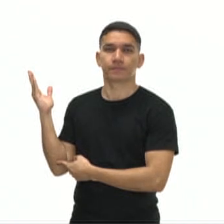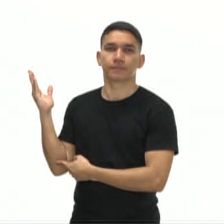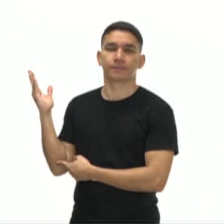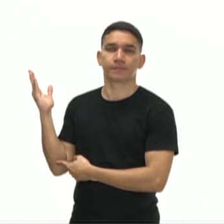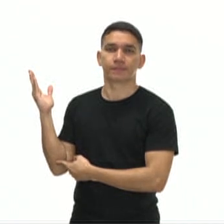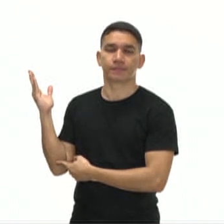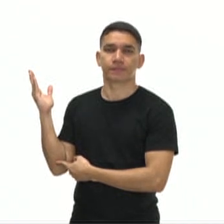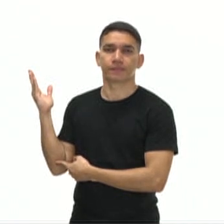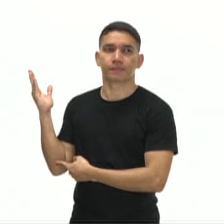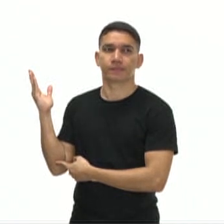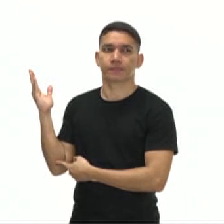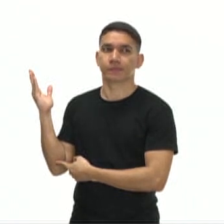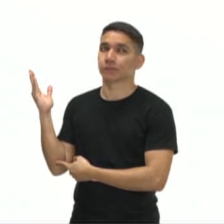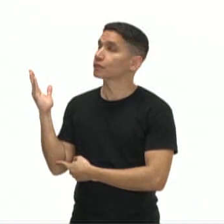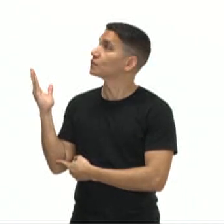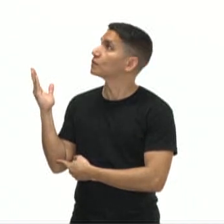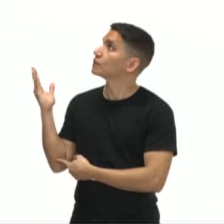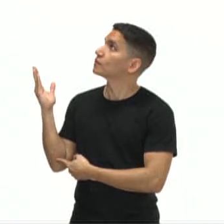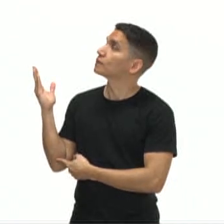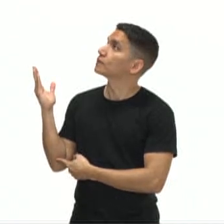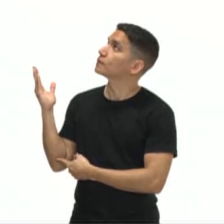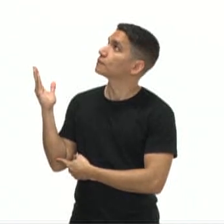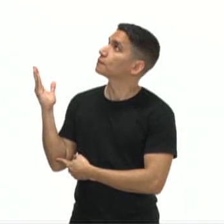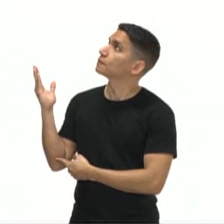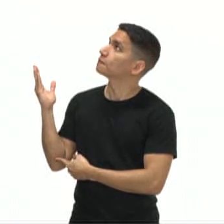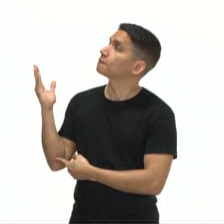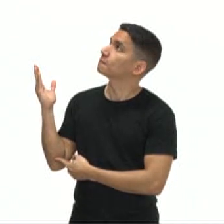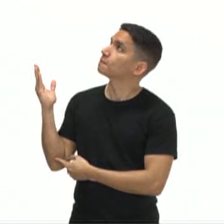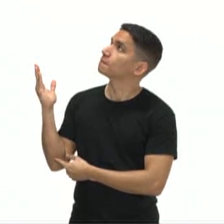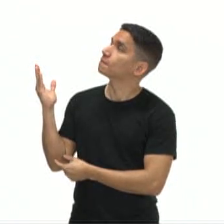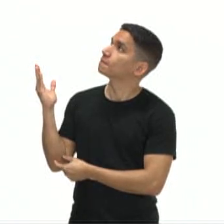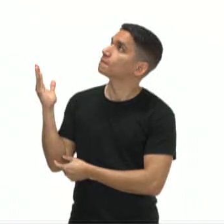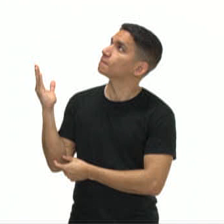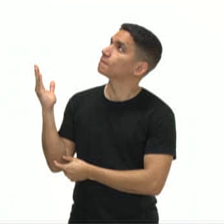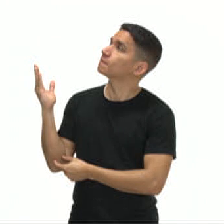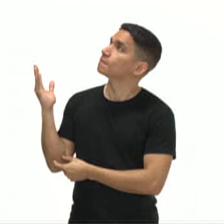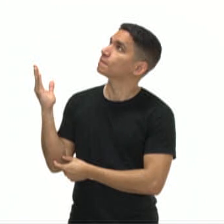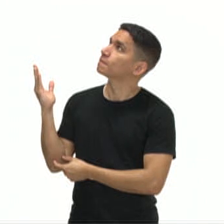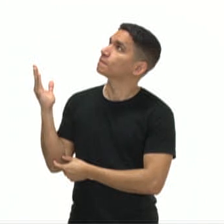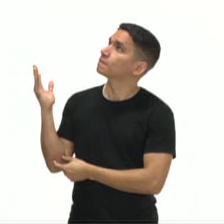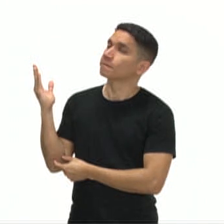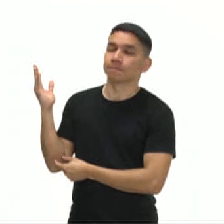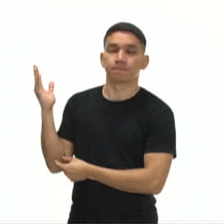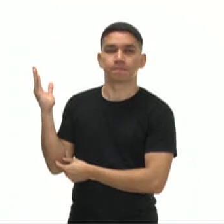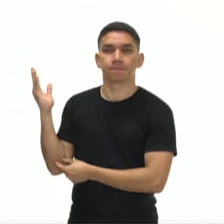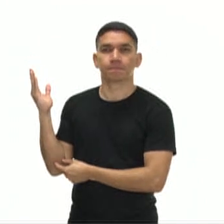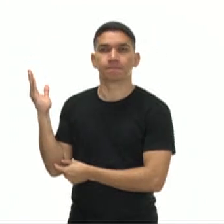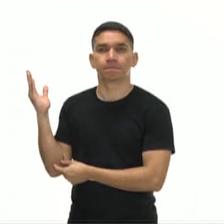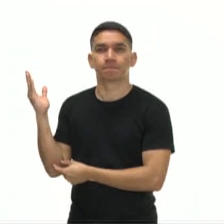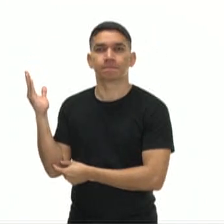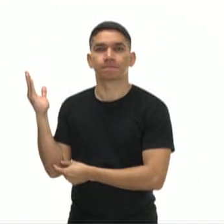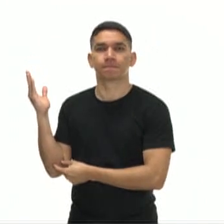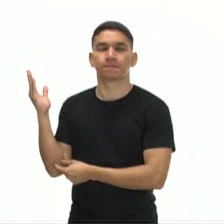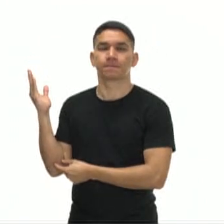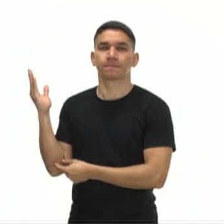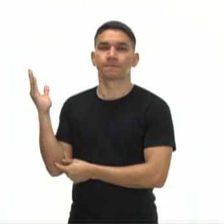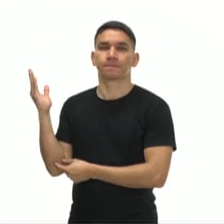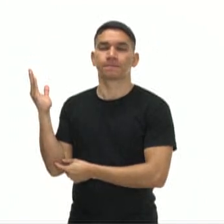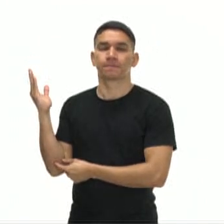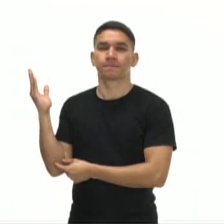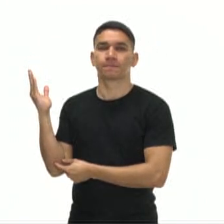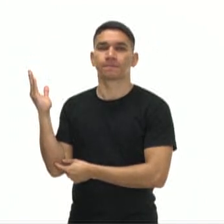a Packard, IBM, Motorola, General Electric, a Philips,